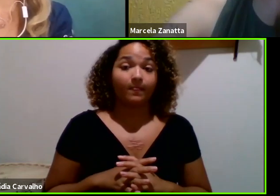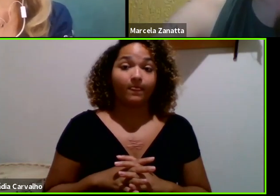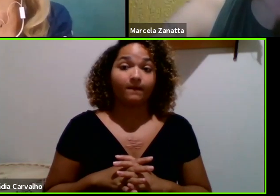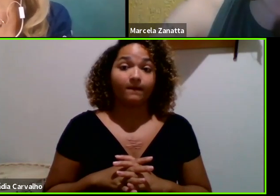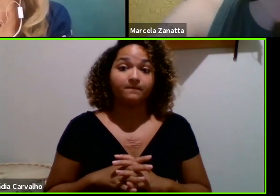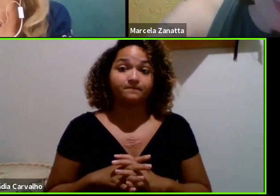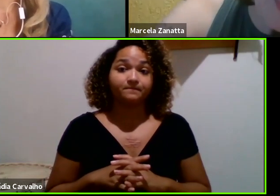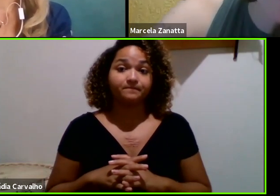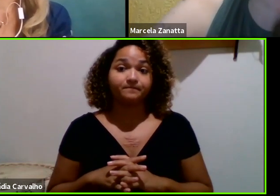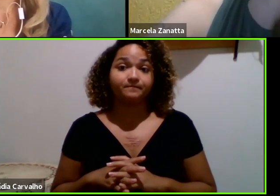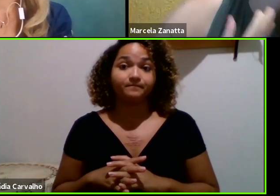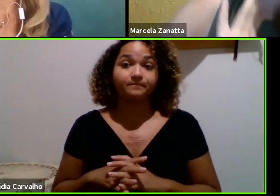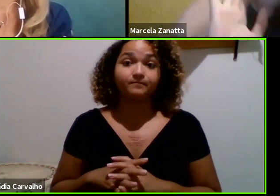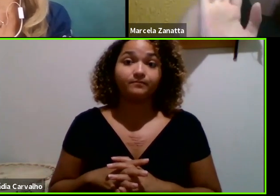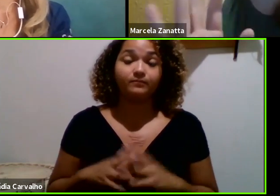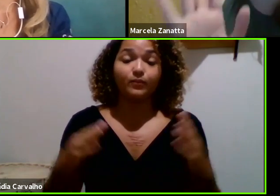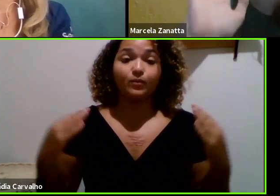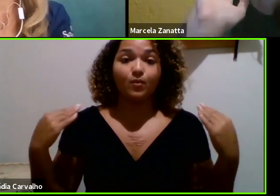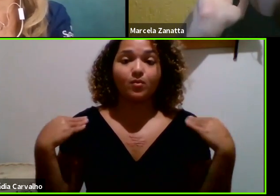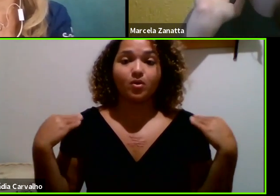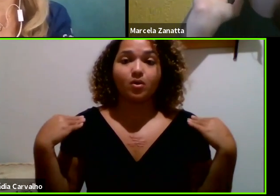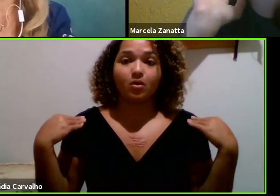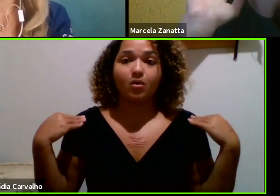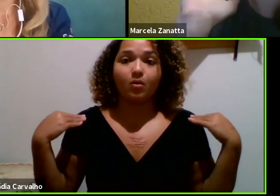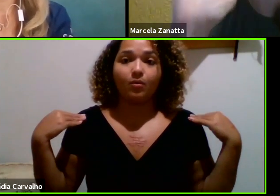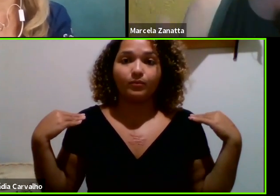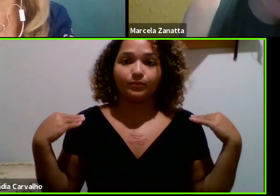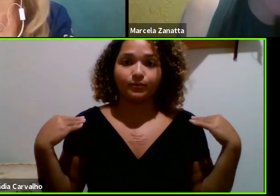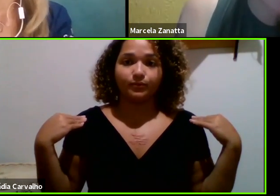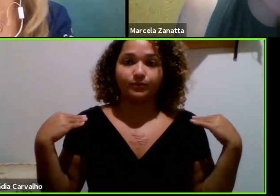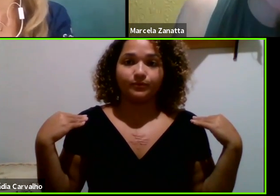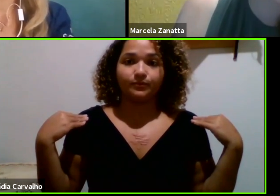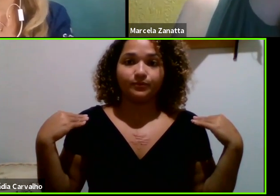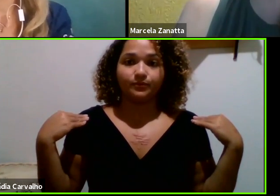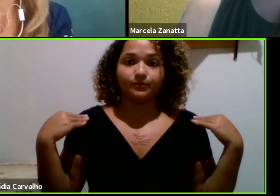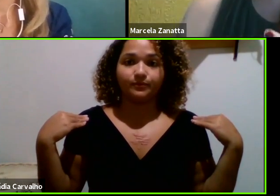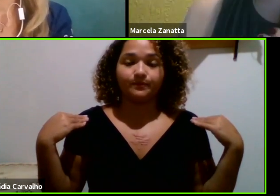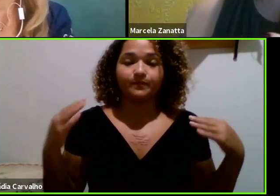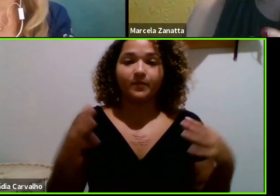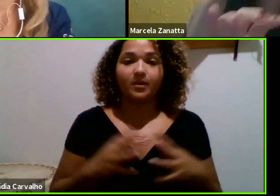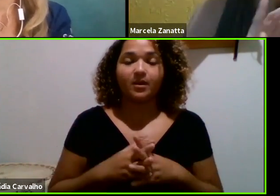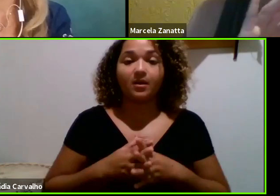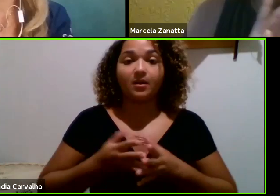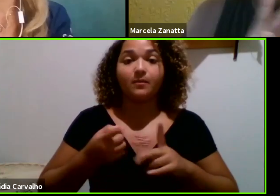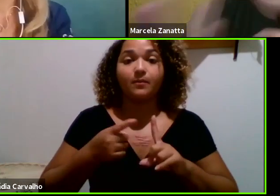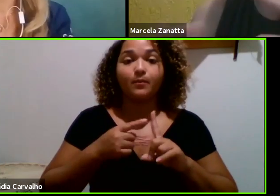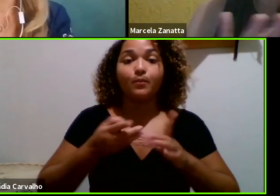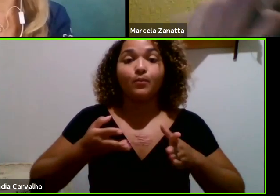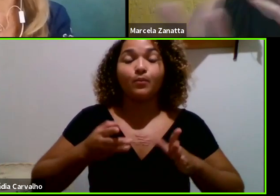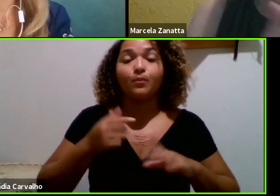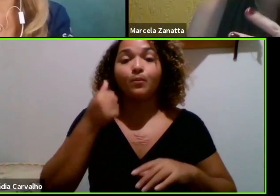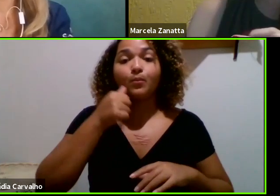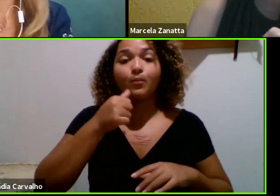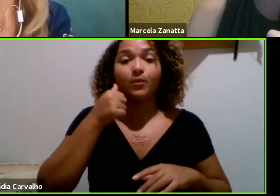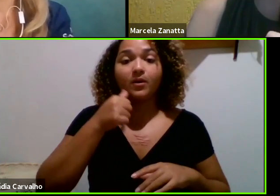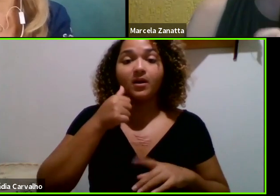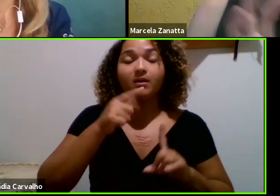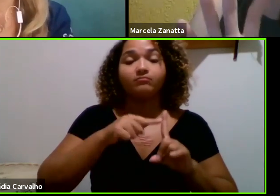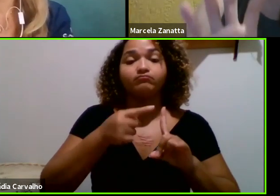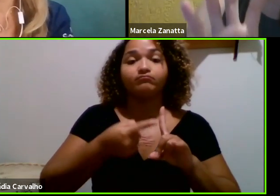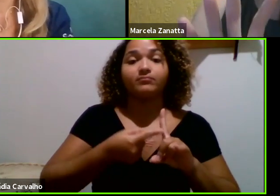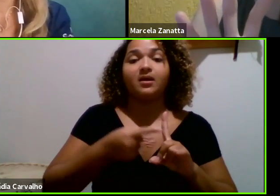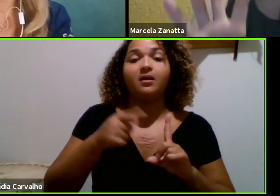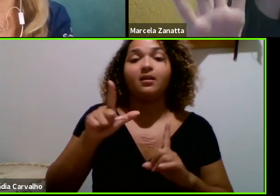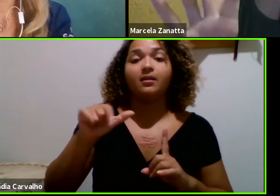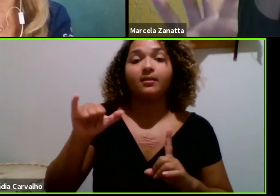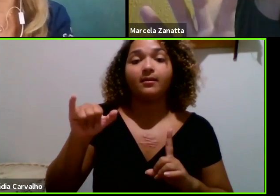resolução de distócia de ombros, porque a gente aprende a resolver a distócia com a gestante em litotomia. Então, é a única observação que eu